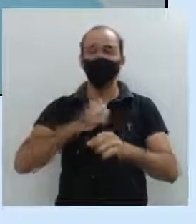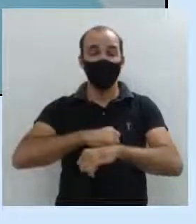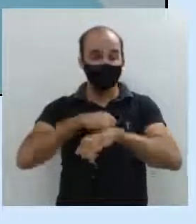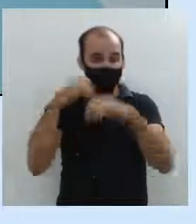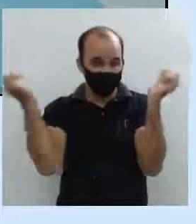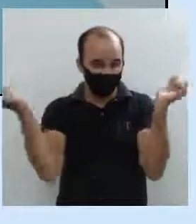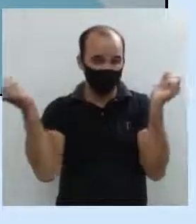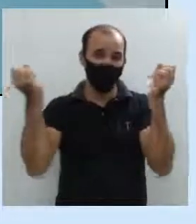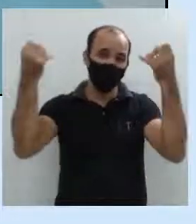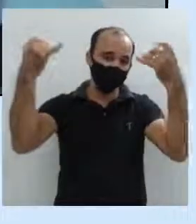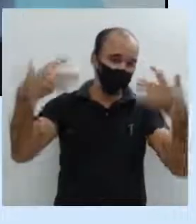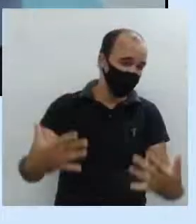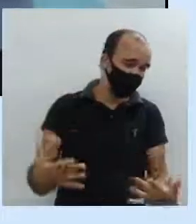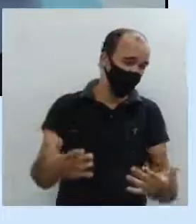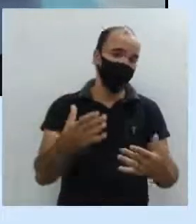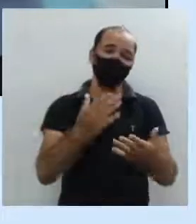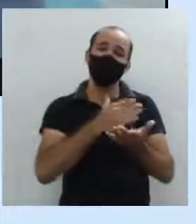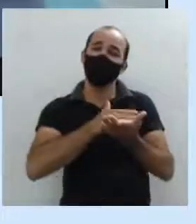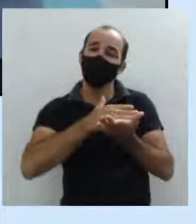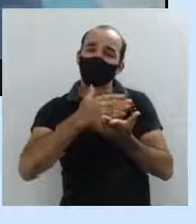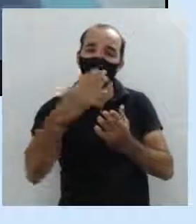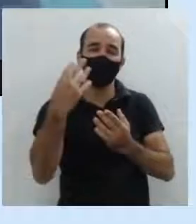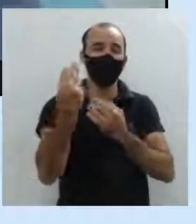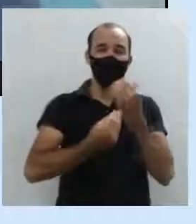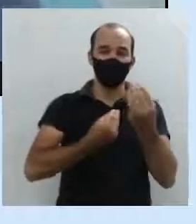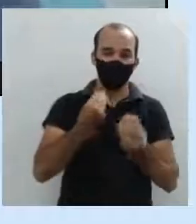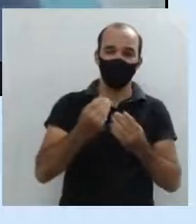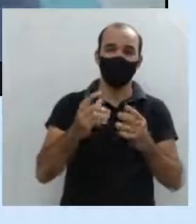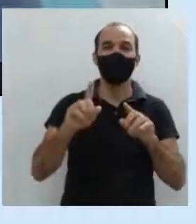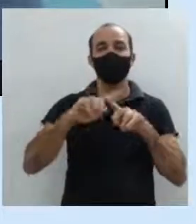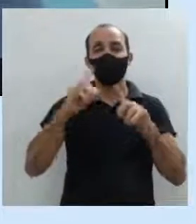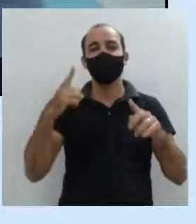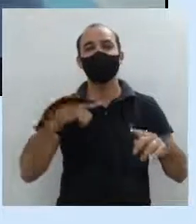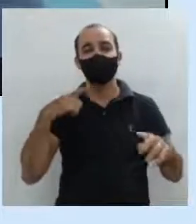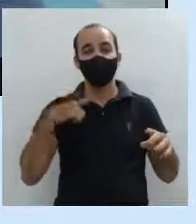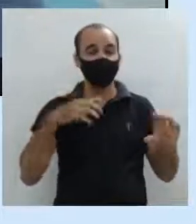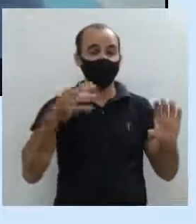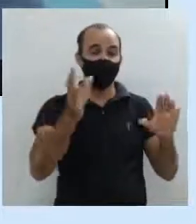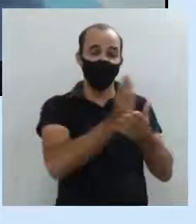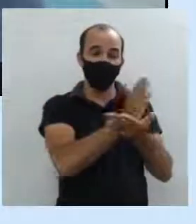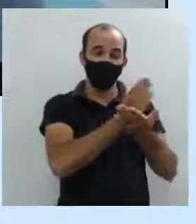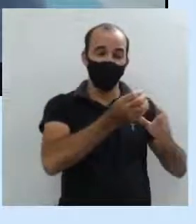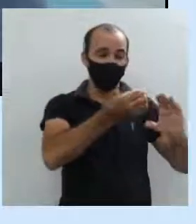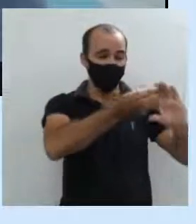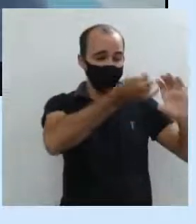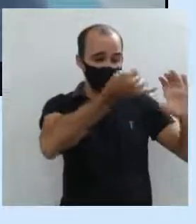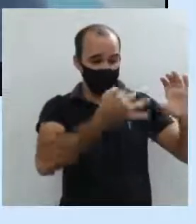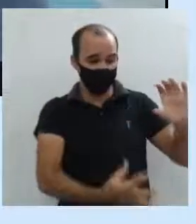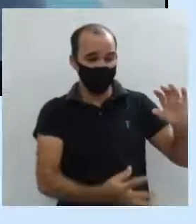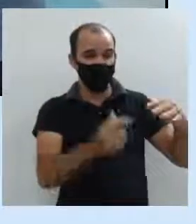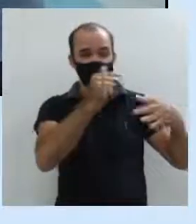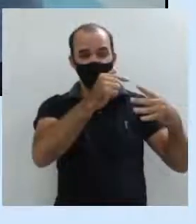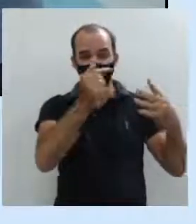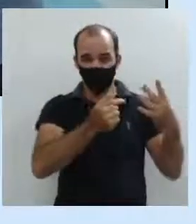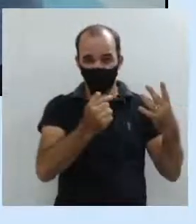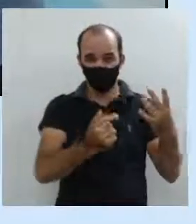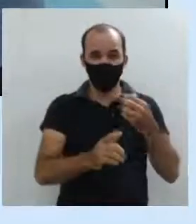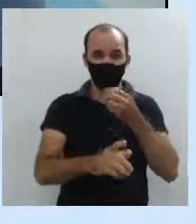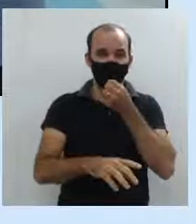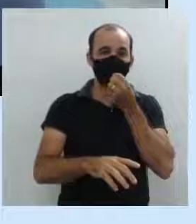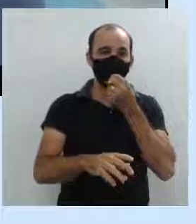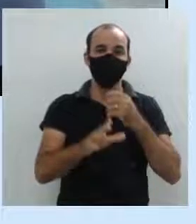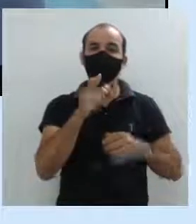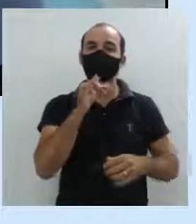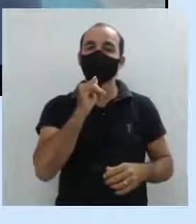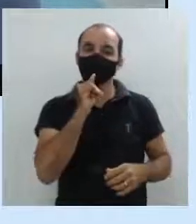existem algumas características que definem essa pós-modernidade. Primeira característica, que é a questão da ruptura com aquilo